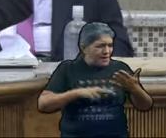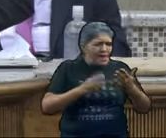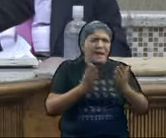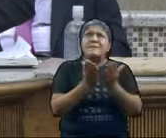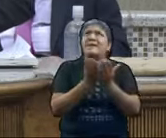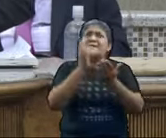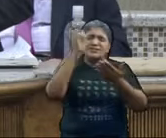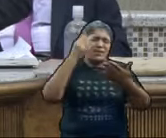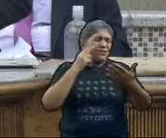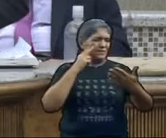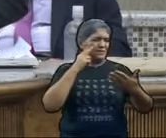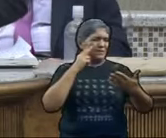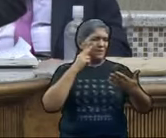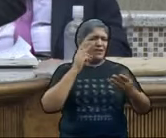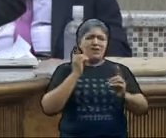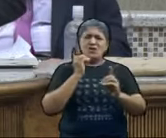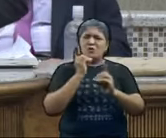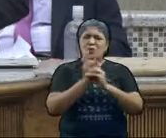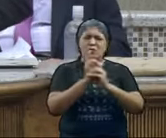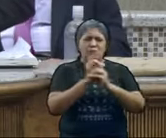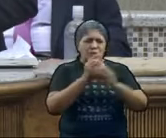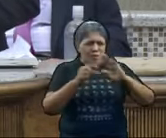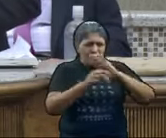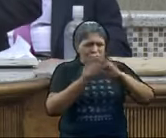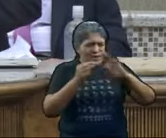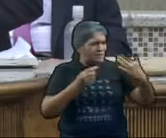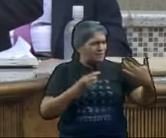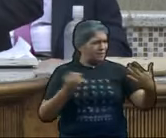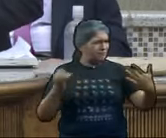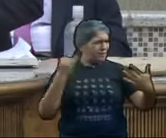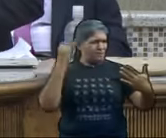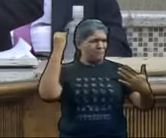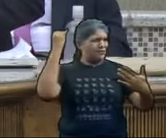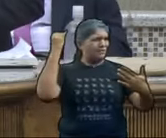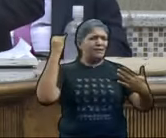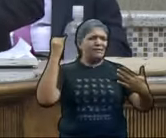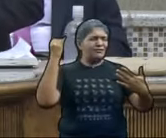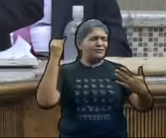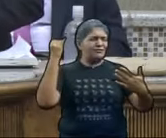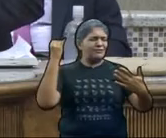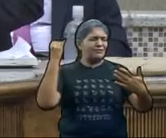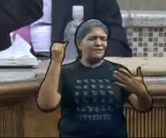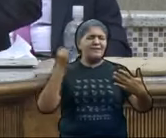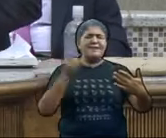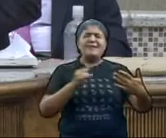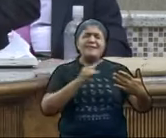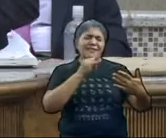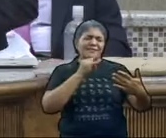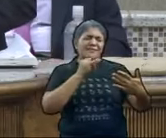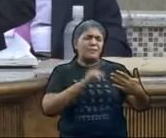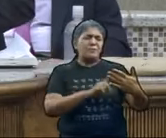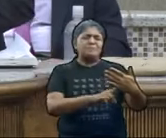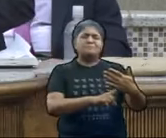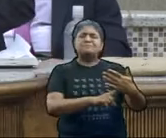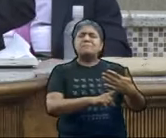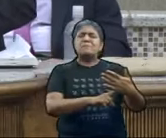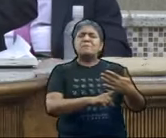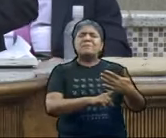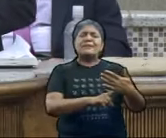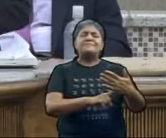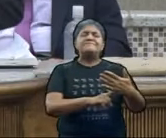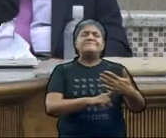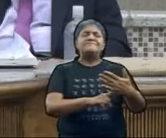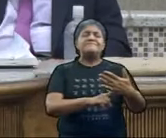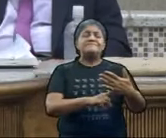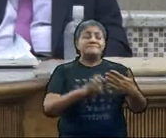até, me lembrando aqui, de ler esse versículo interessante. O poeta aqui em Eclesiastes,